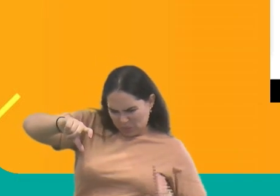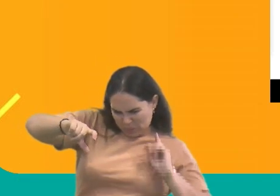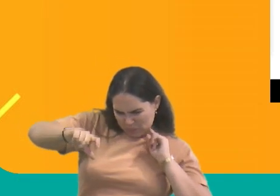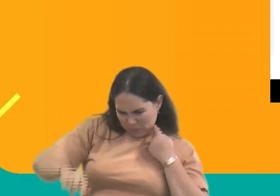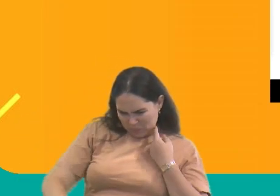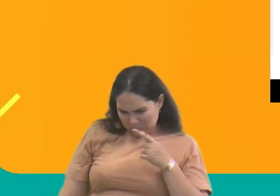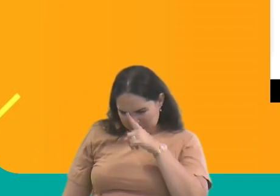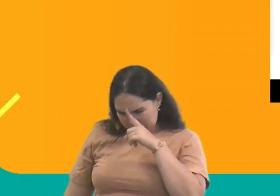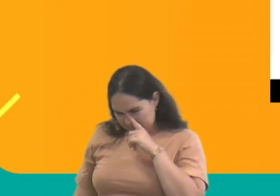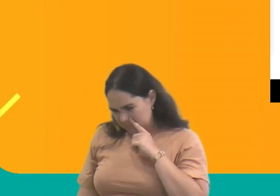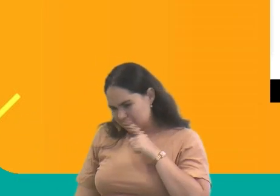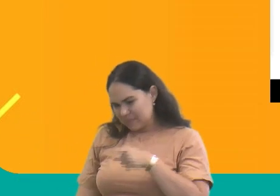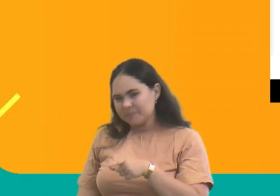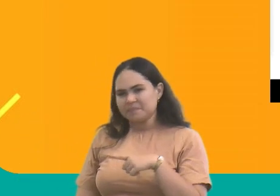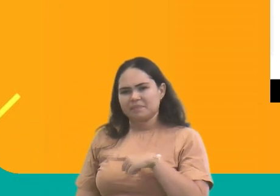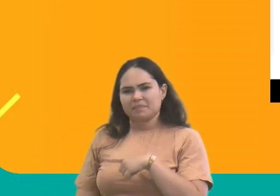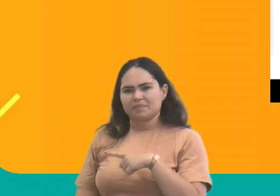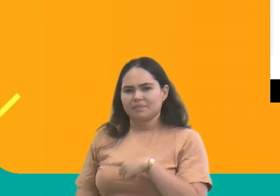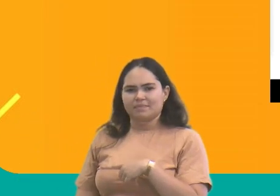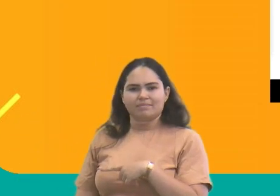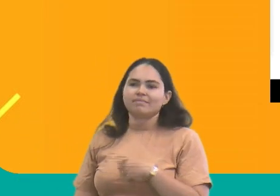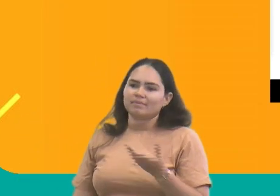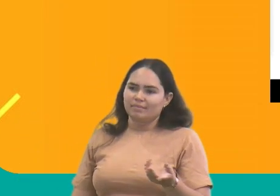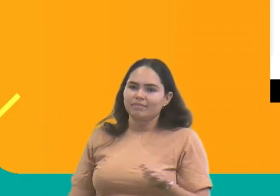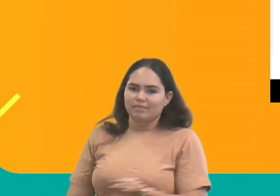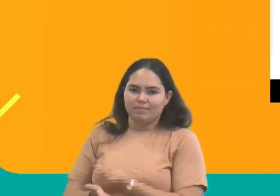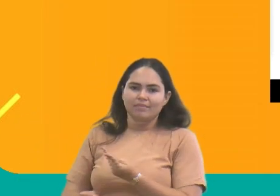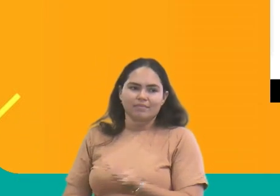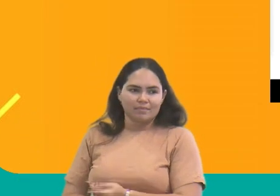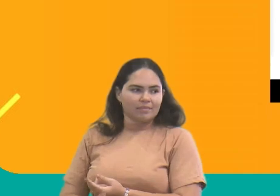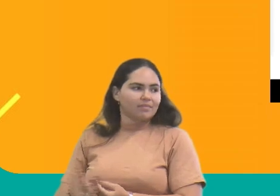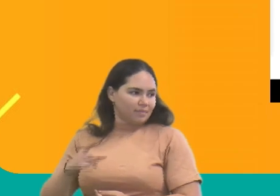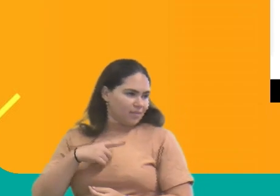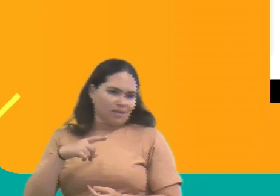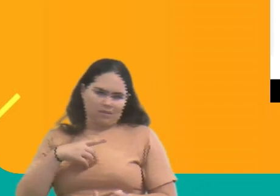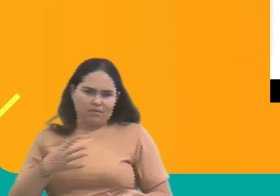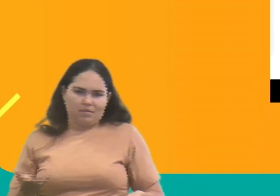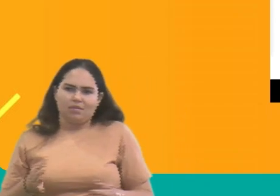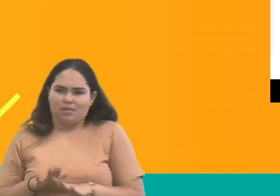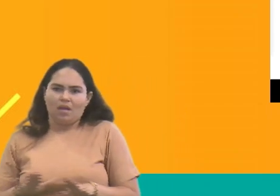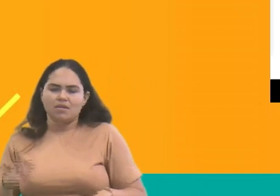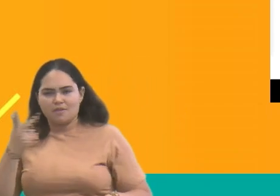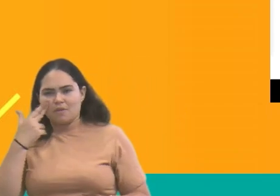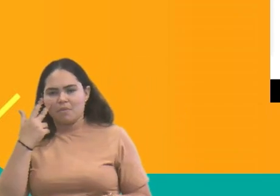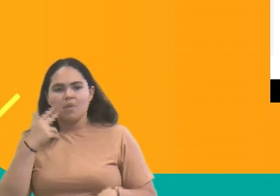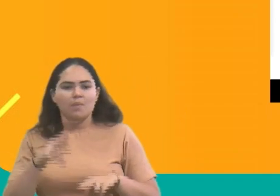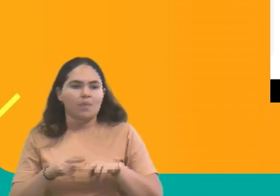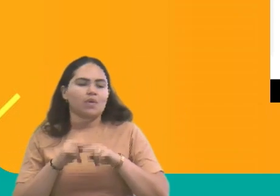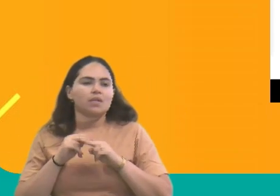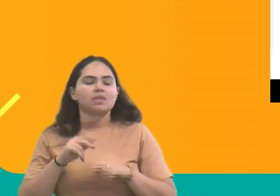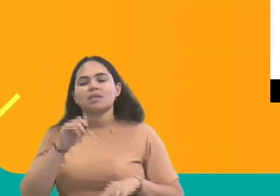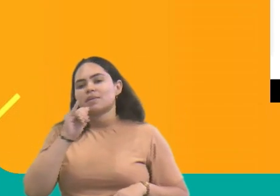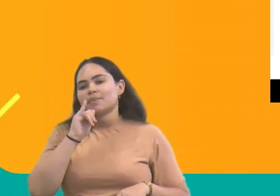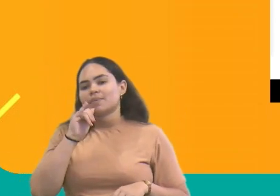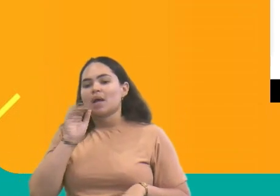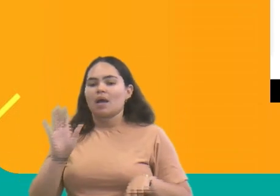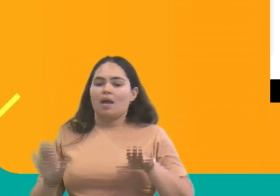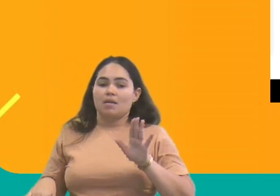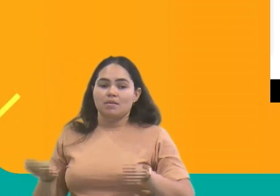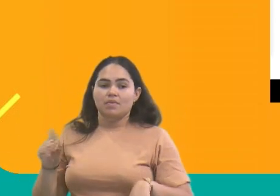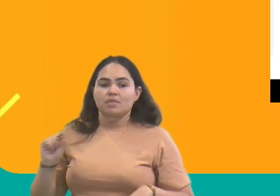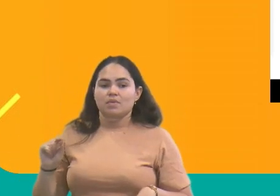limpa? Né? Não vai, a gente tem essa questão. Então, por uma questão, às